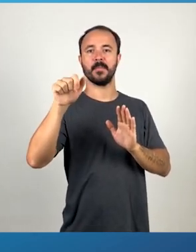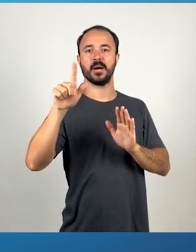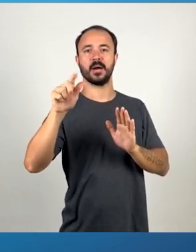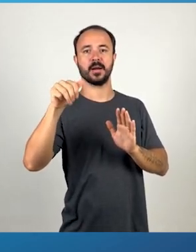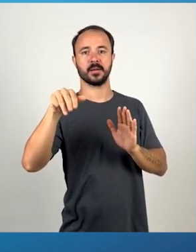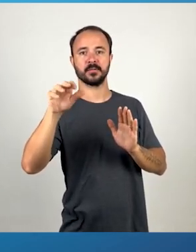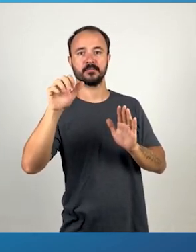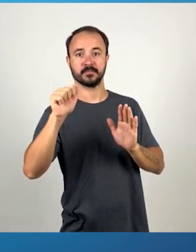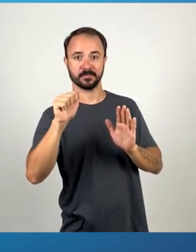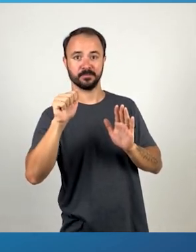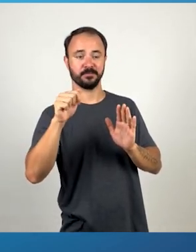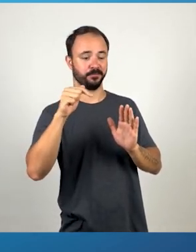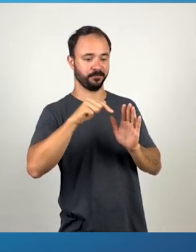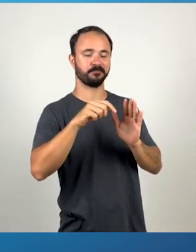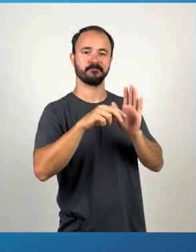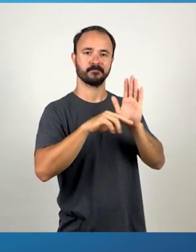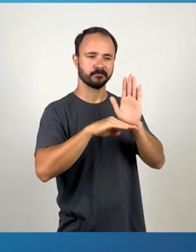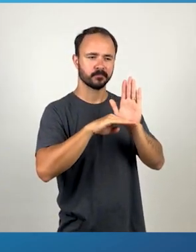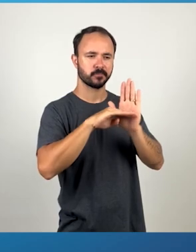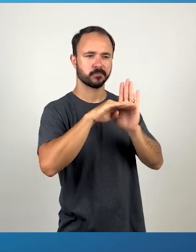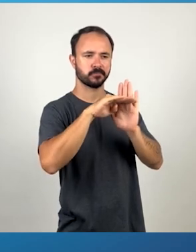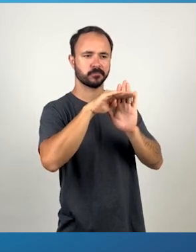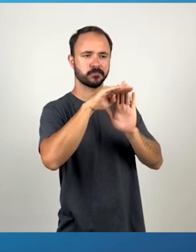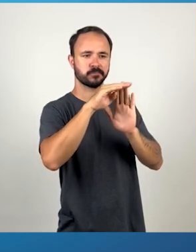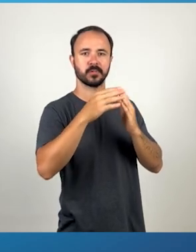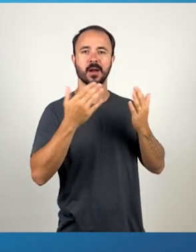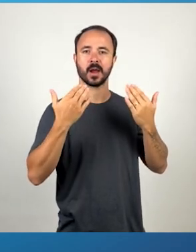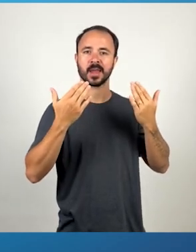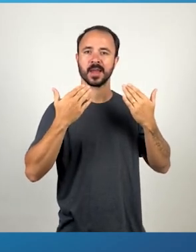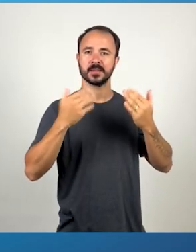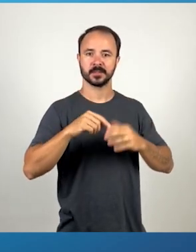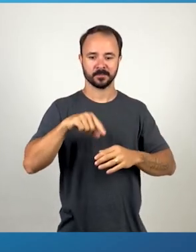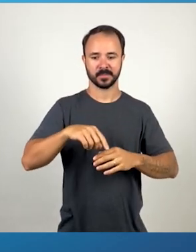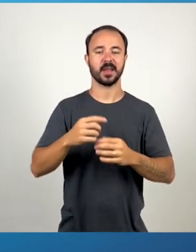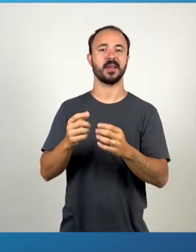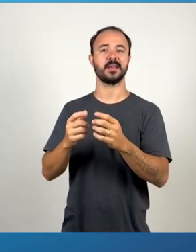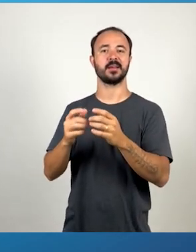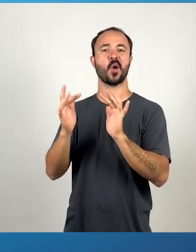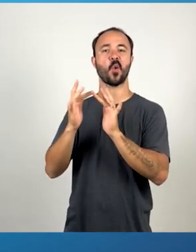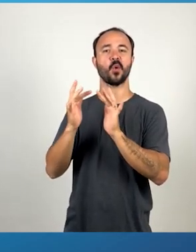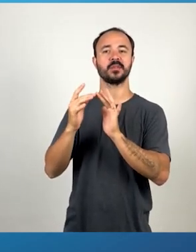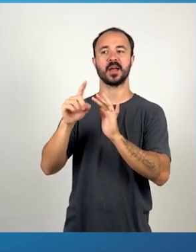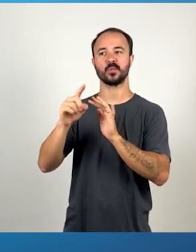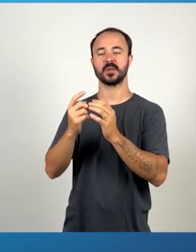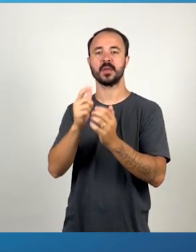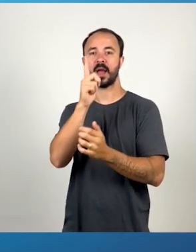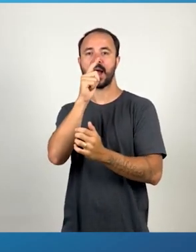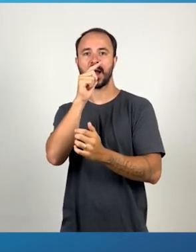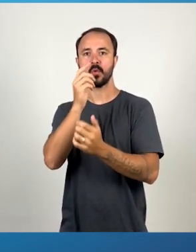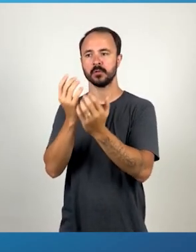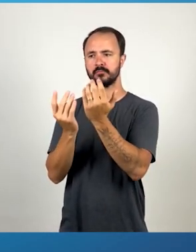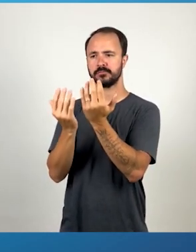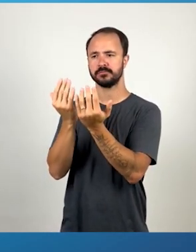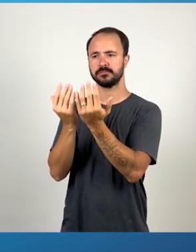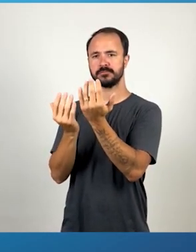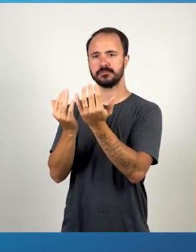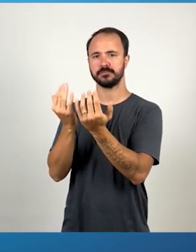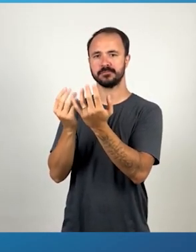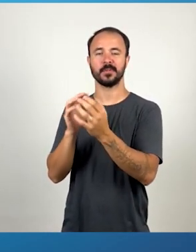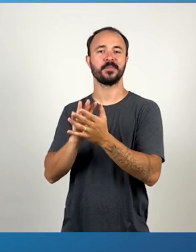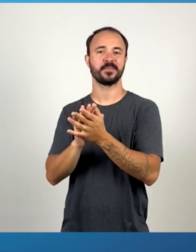e esse magma, devido à sua alta temperatura, ele aquece a água, então nós temos presença de água quente, tá? Então por isso o